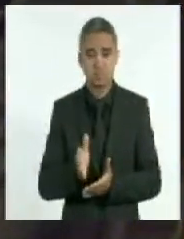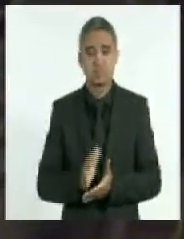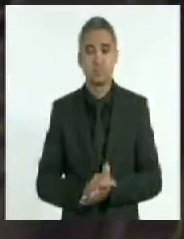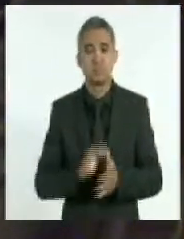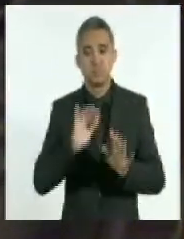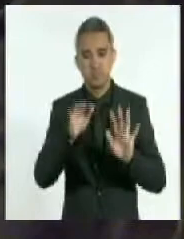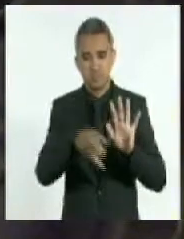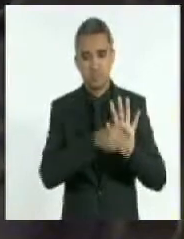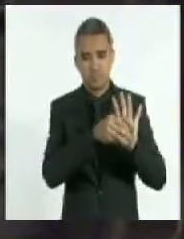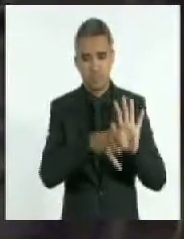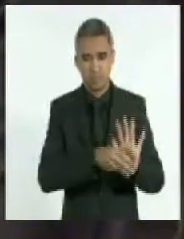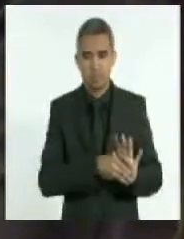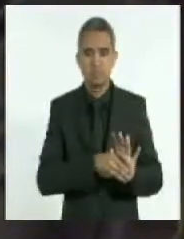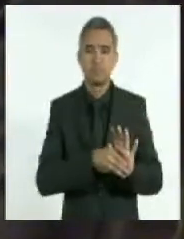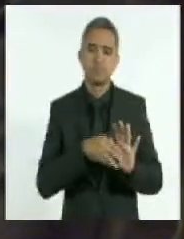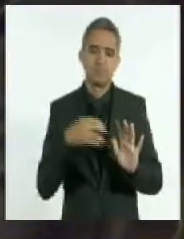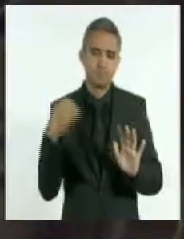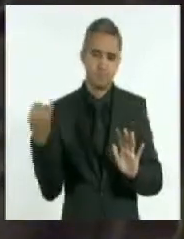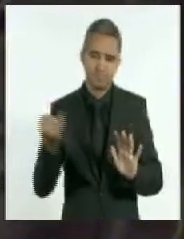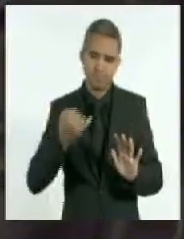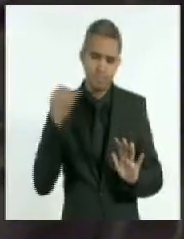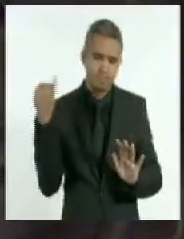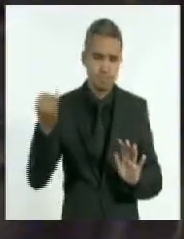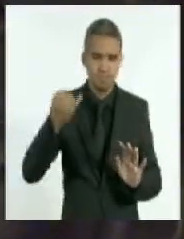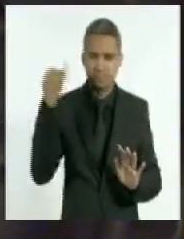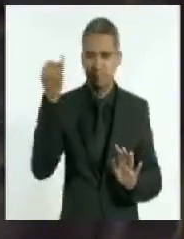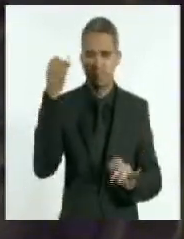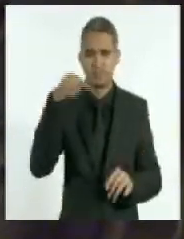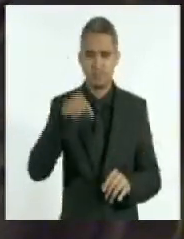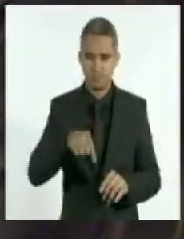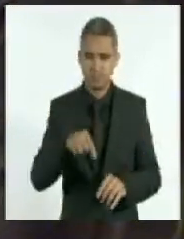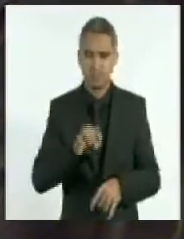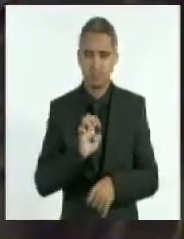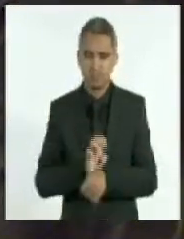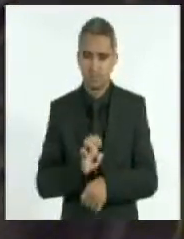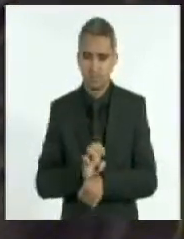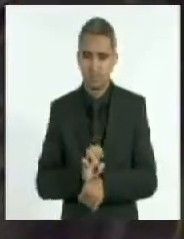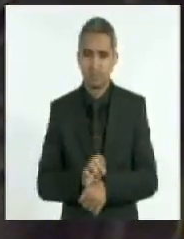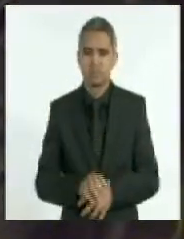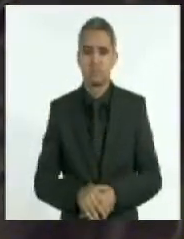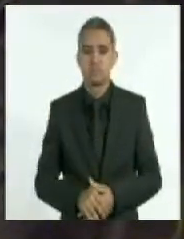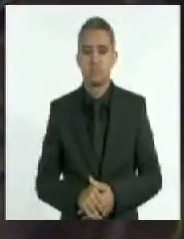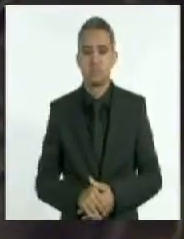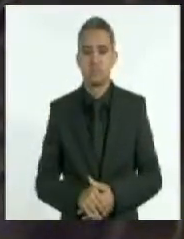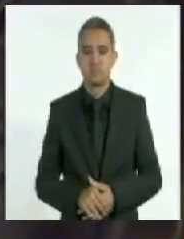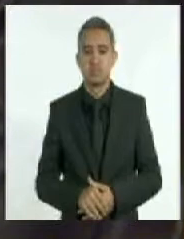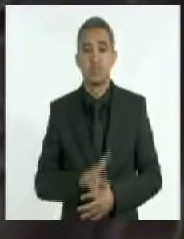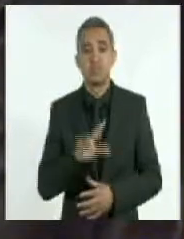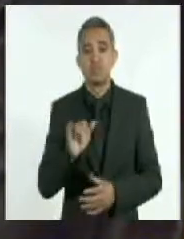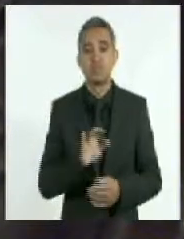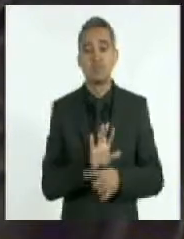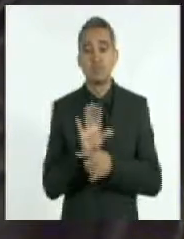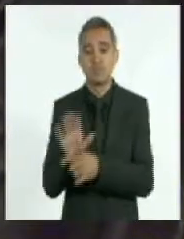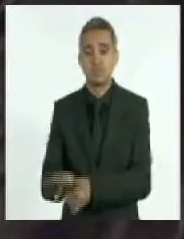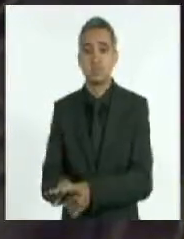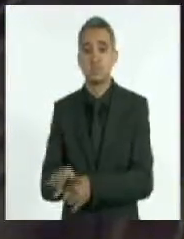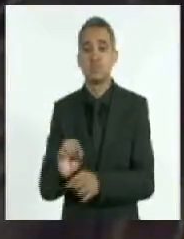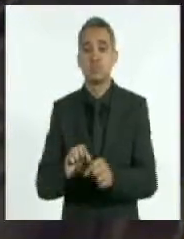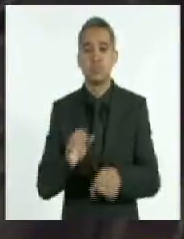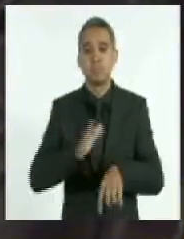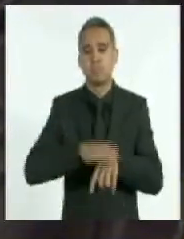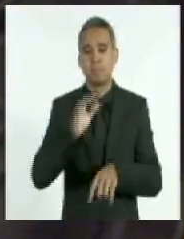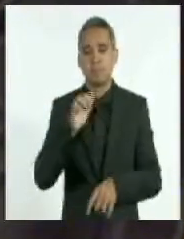implementada, vai ser de grande utilidade para o nosso Estado, adicionar aos cofres públicos mais de 100 milhões de